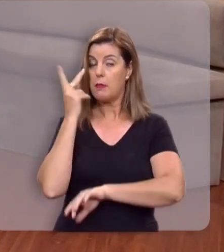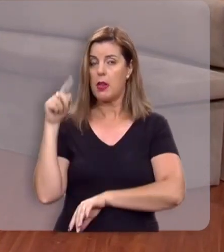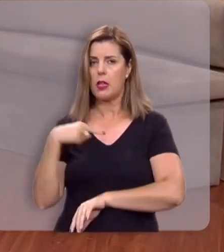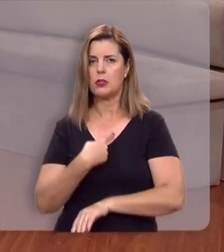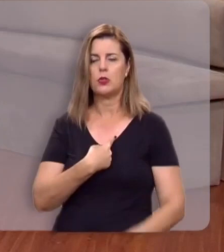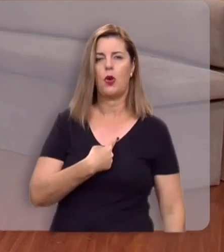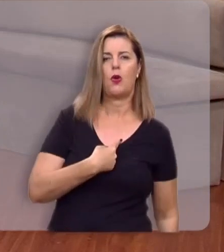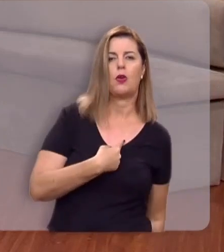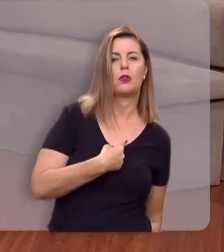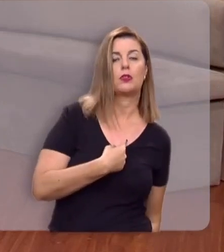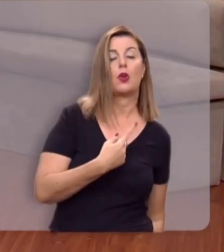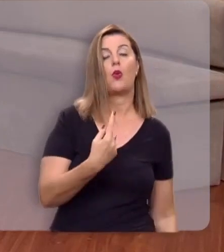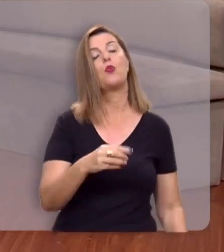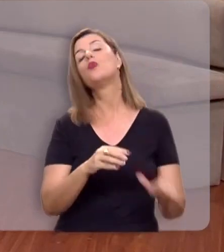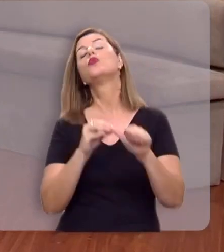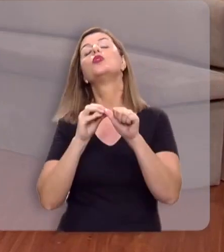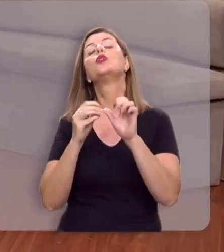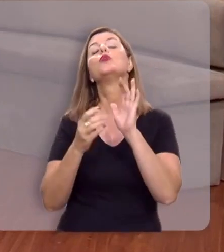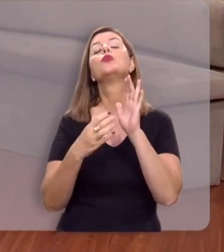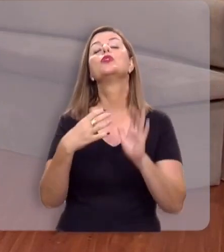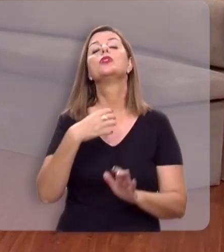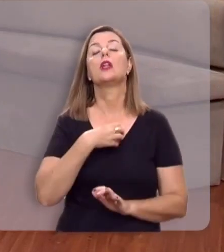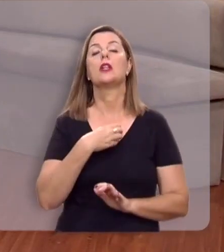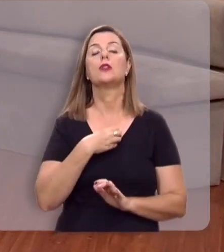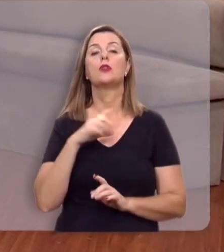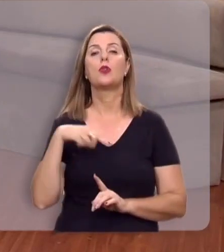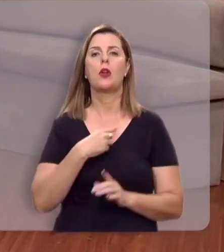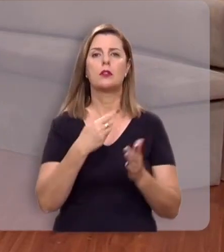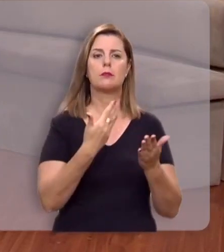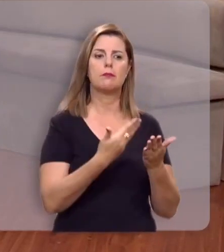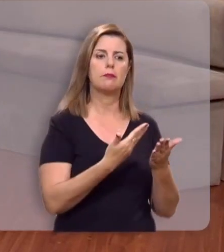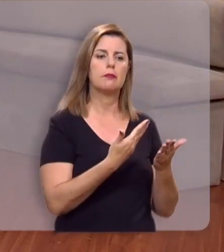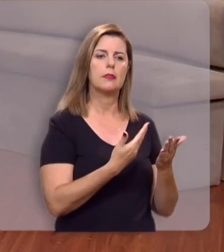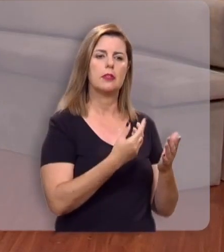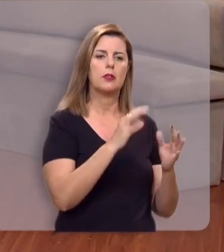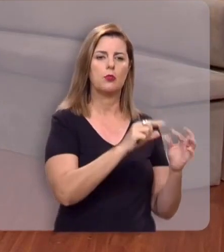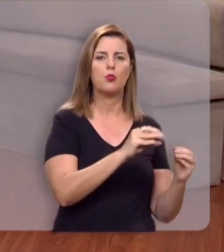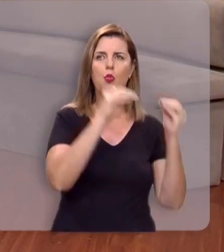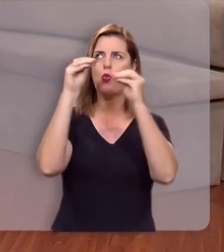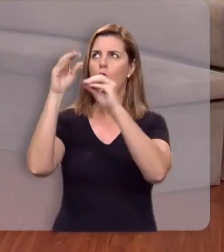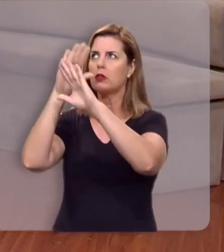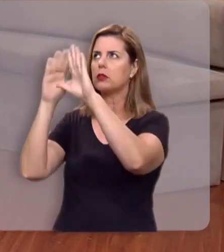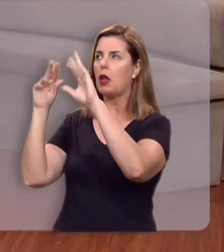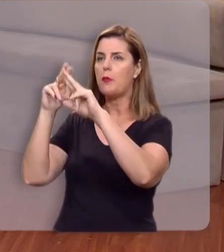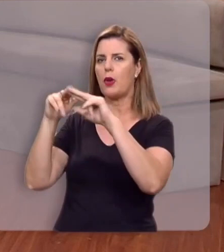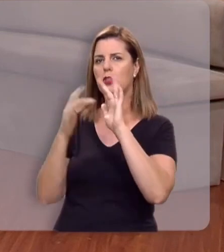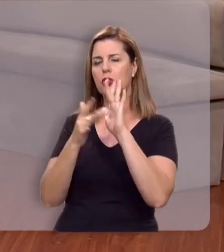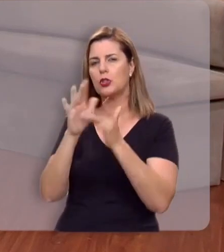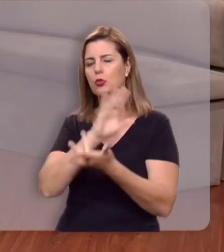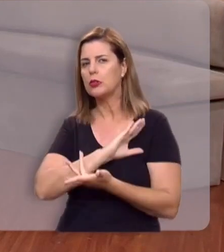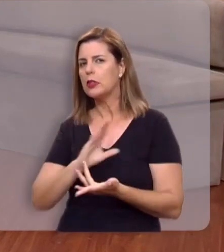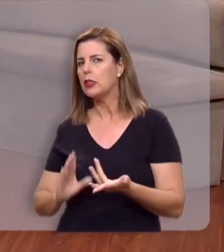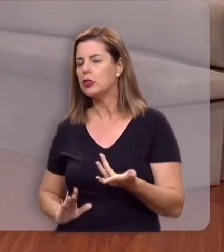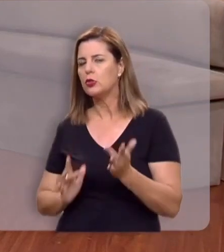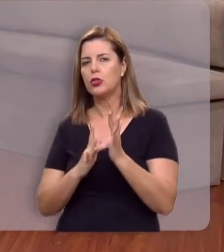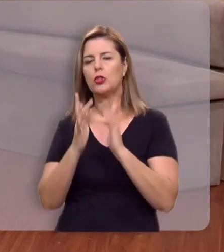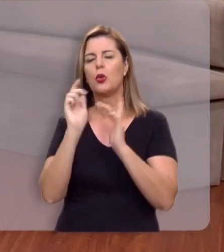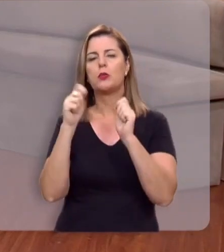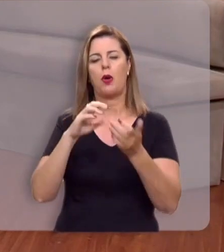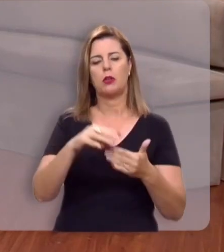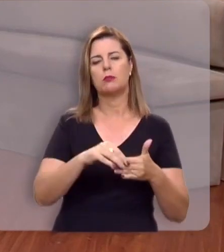de você e eu escaparmos do inferno é por meio de Cristo. Só Jesus pode tomar você pela